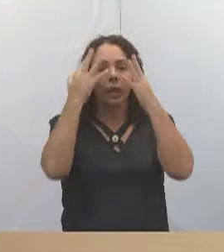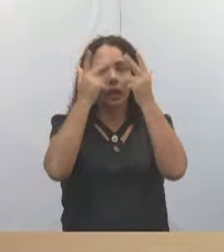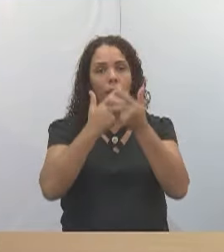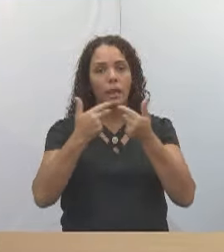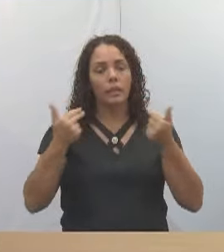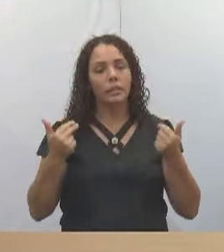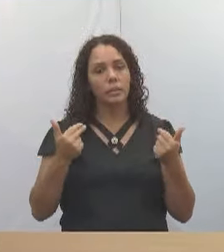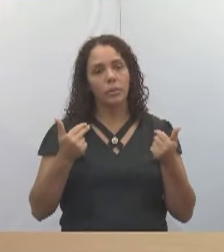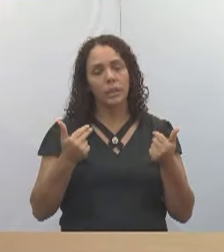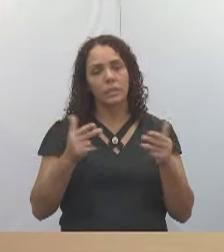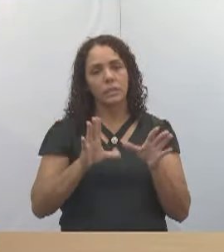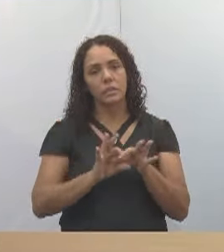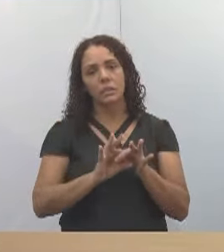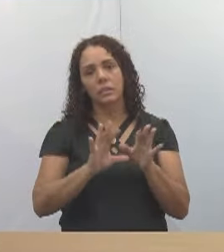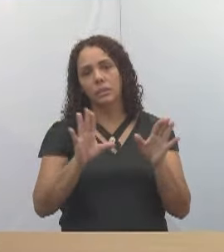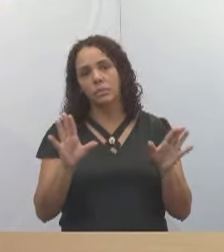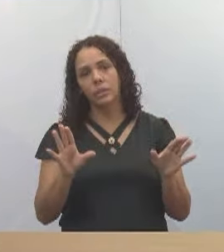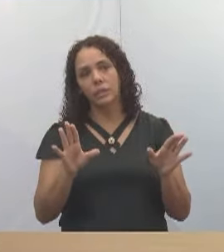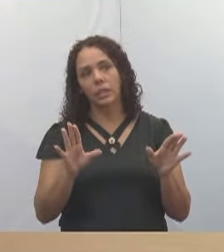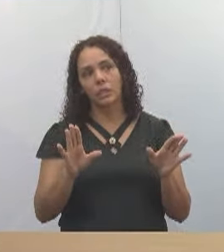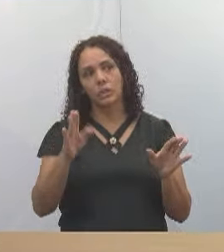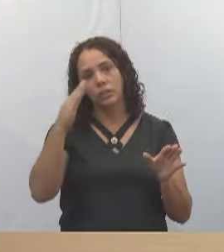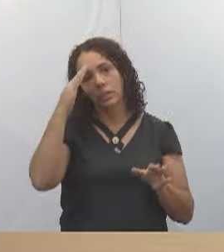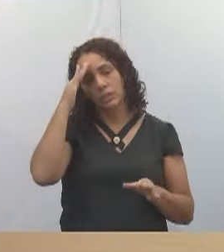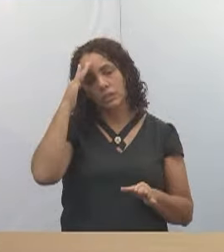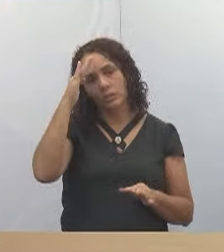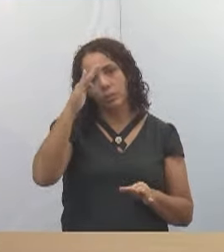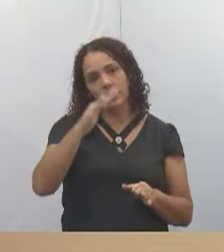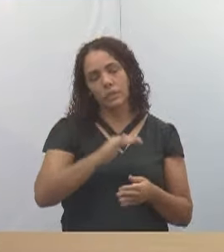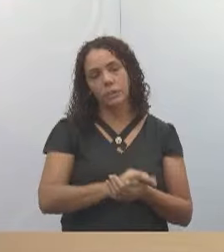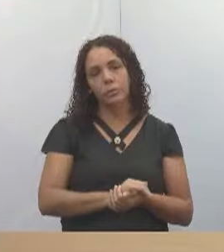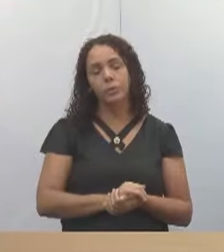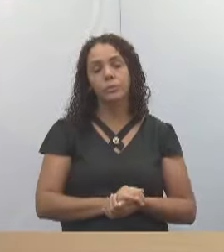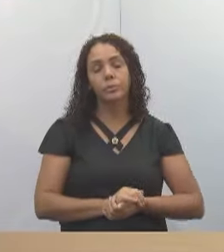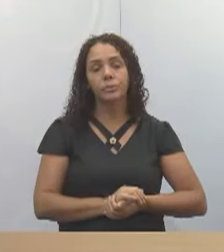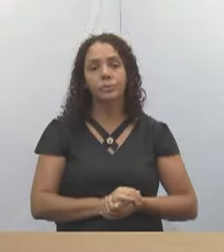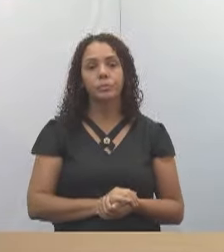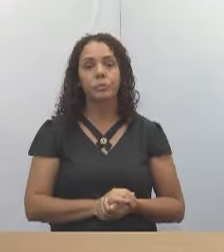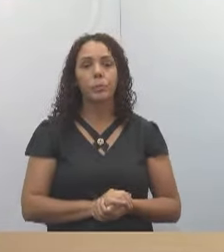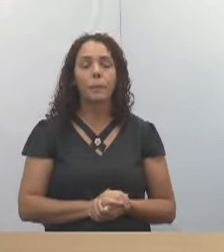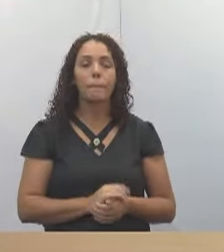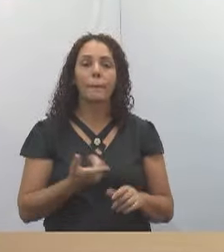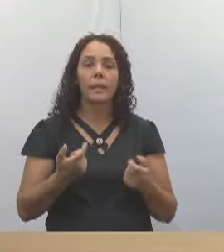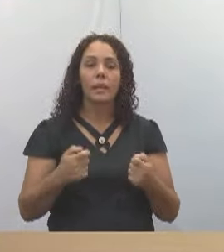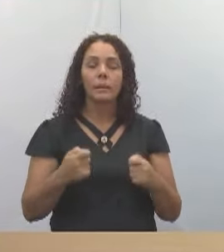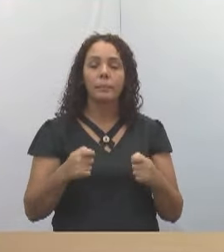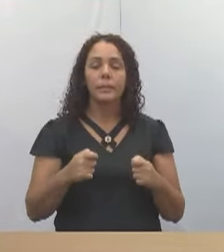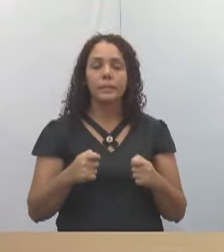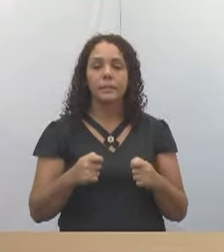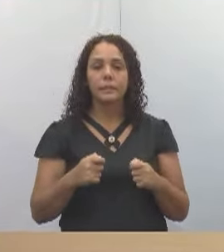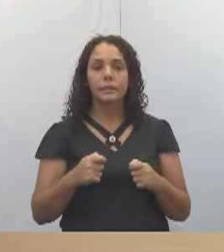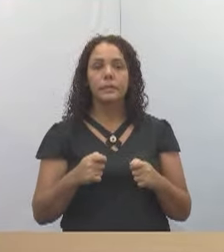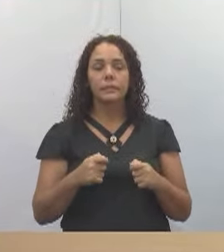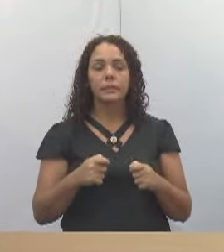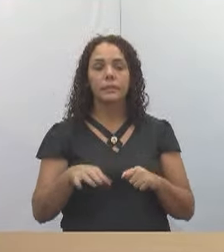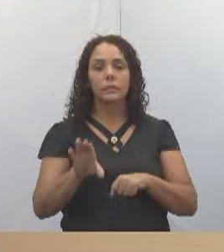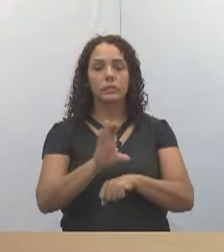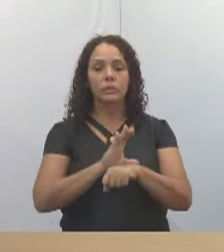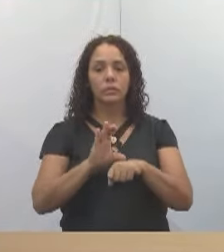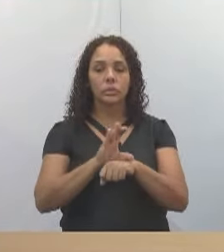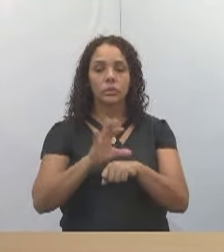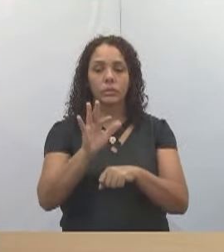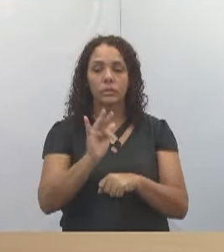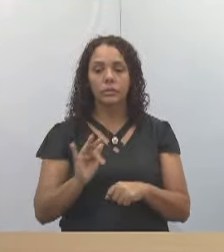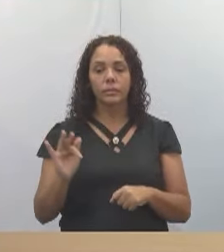domésticos. A liberdade é o princípio da sua exceção precisa de previsão da Constituição